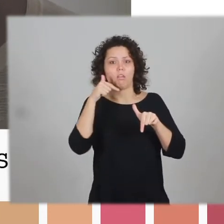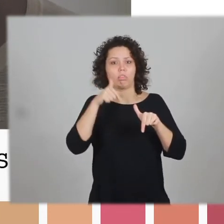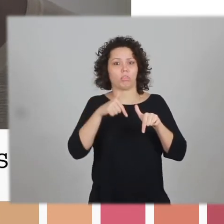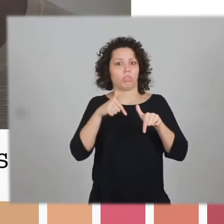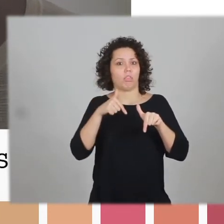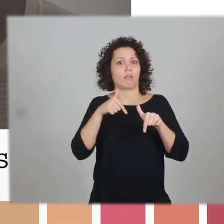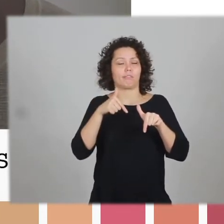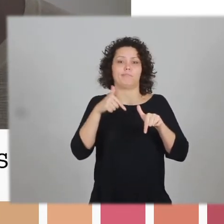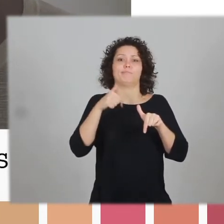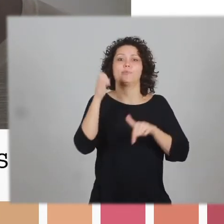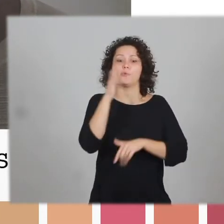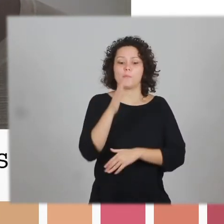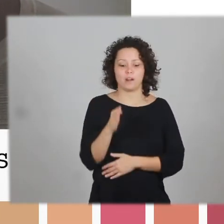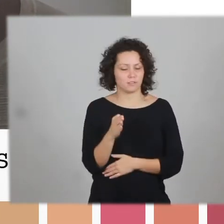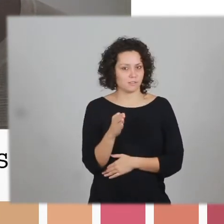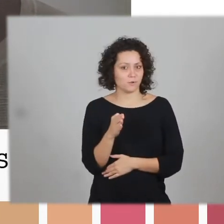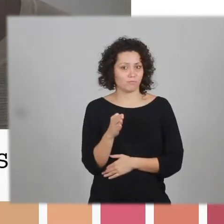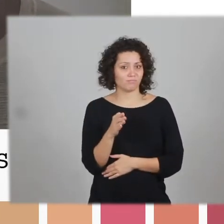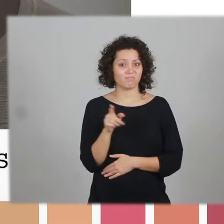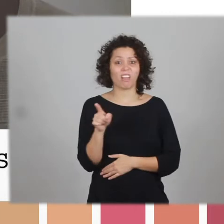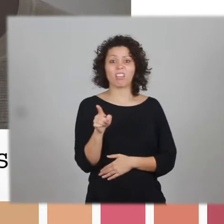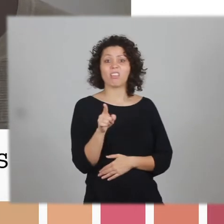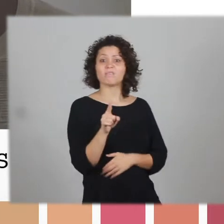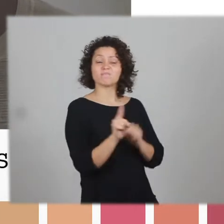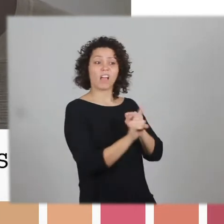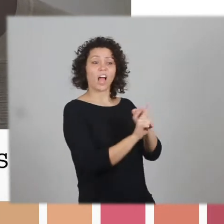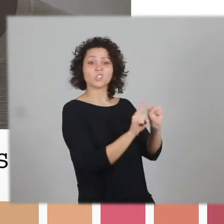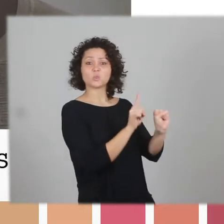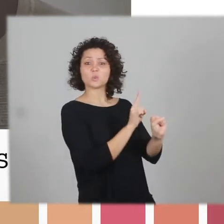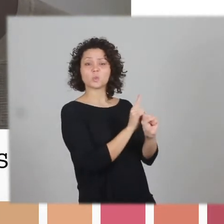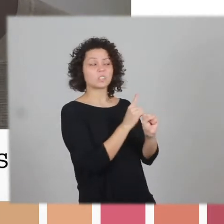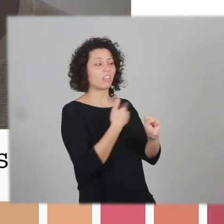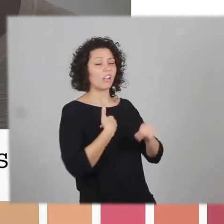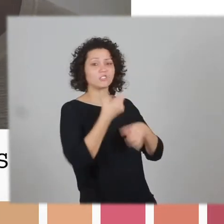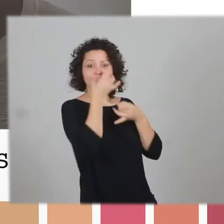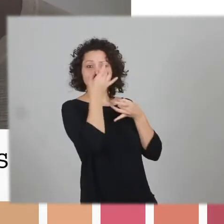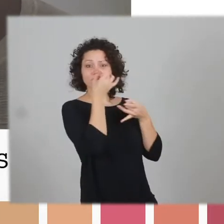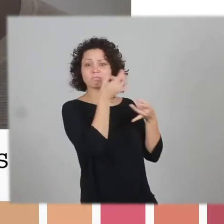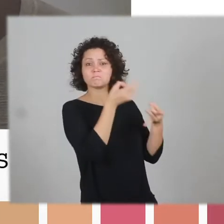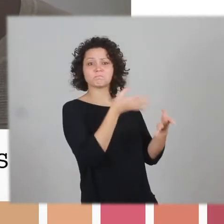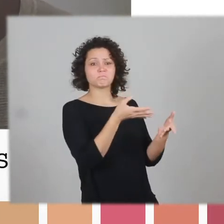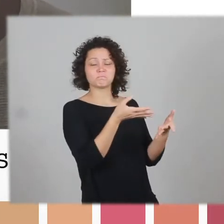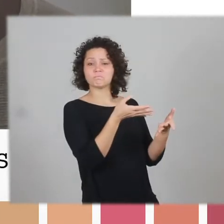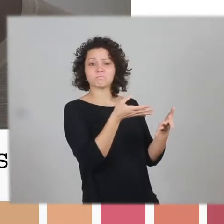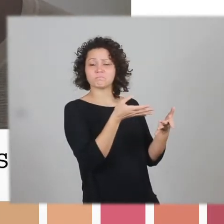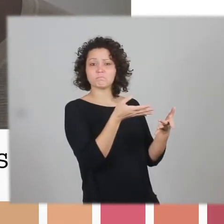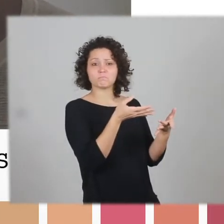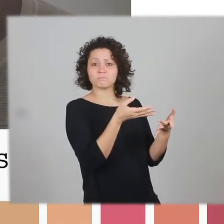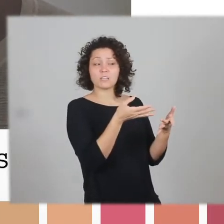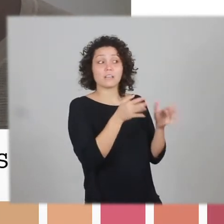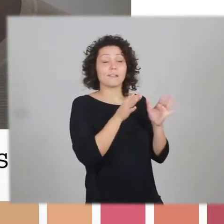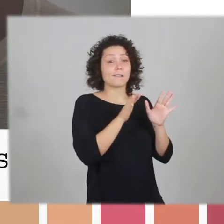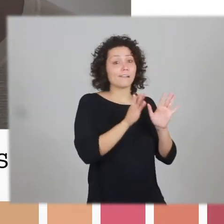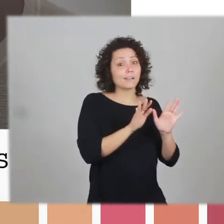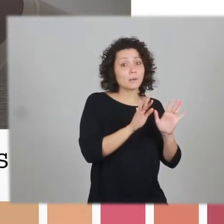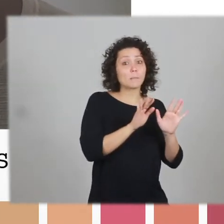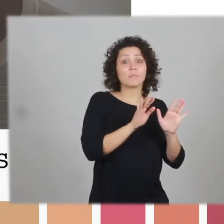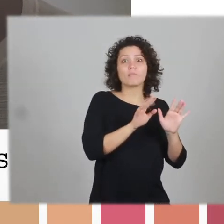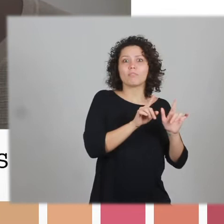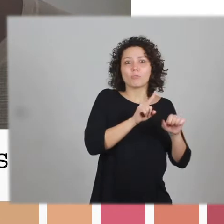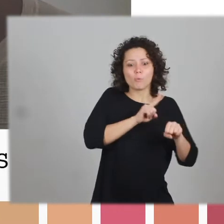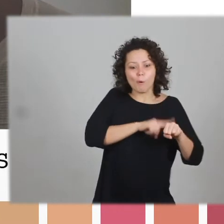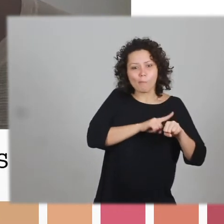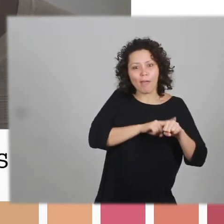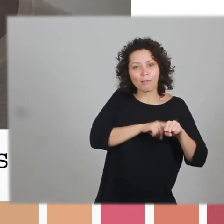a participação dos diferentes grupos populacionais, dos diferentes sujeitos identitários na construção de políticas públicas, no